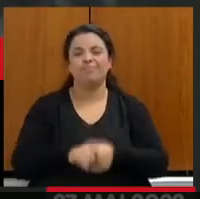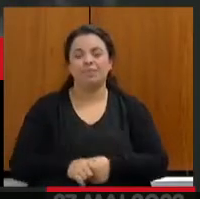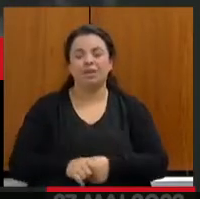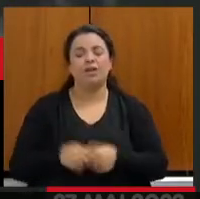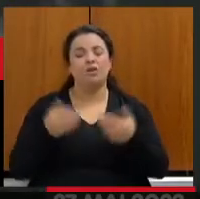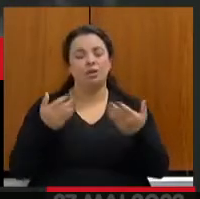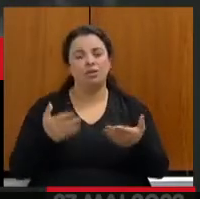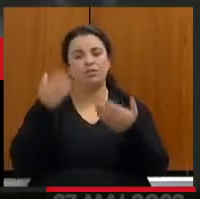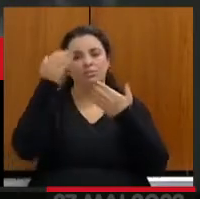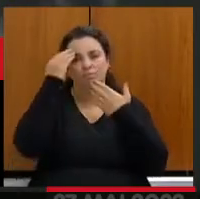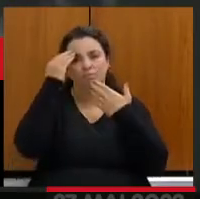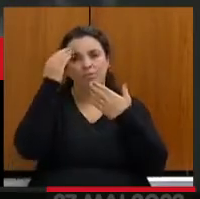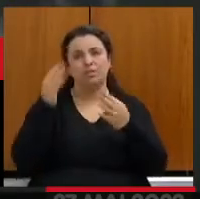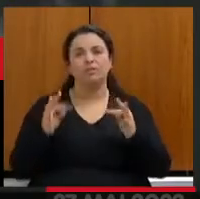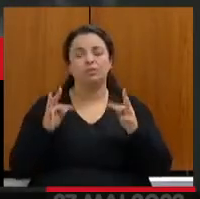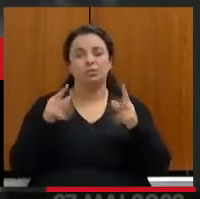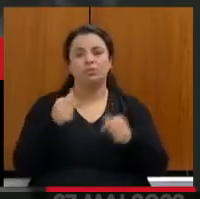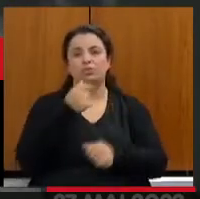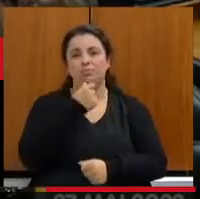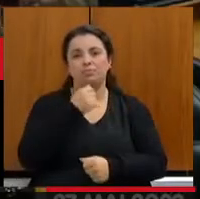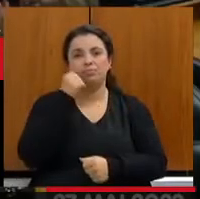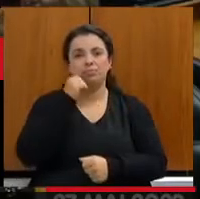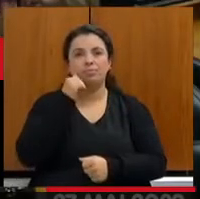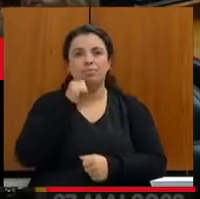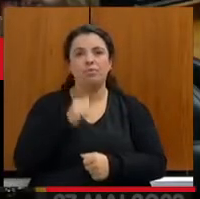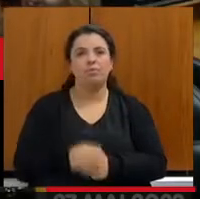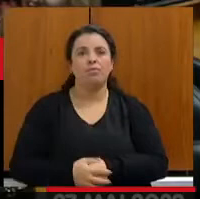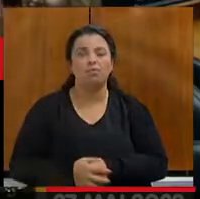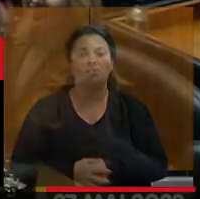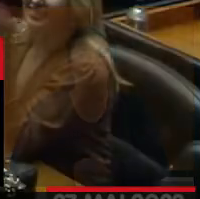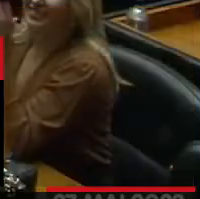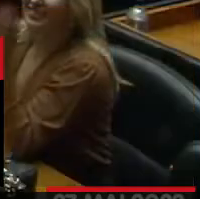muito obrigado a todos e todos um